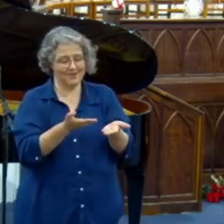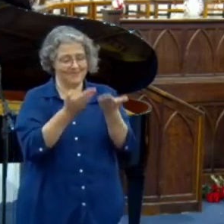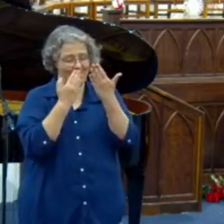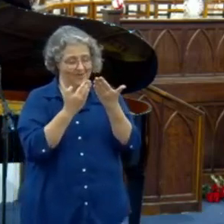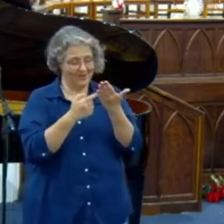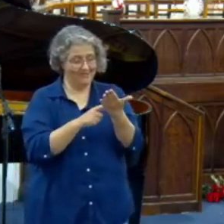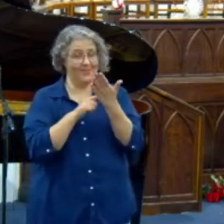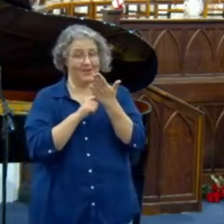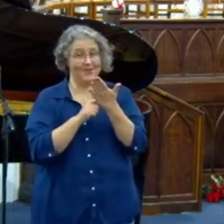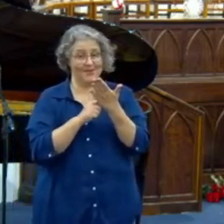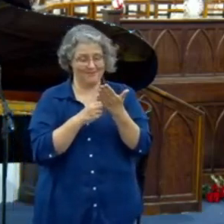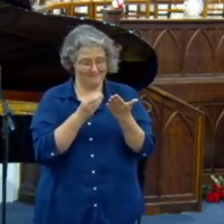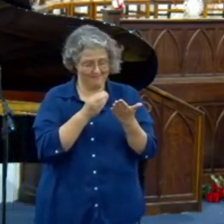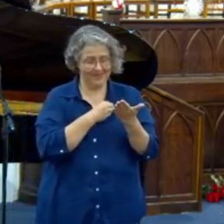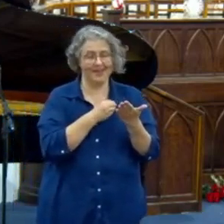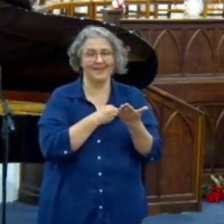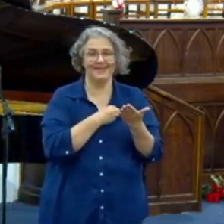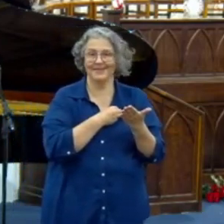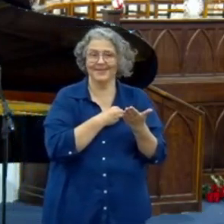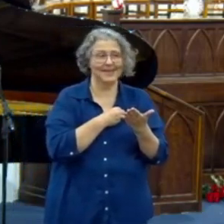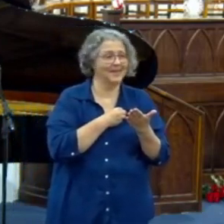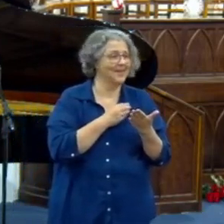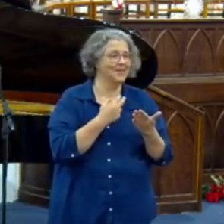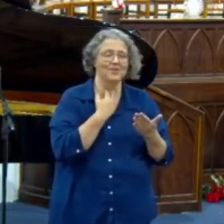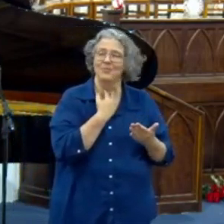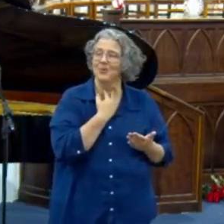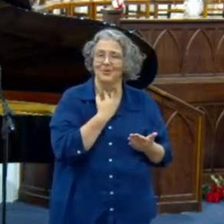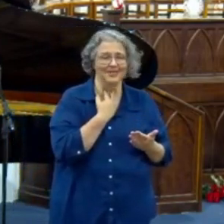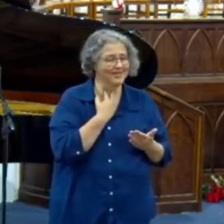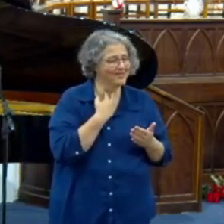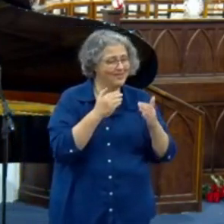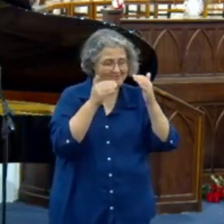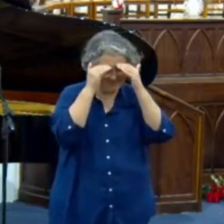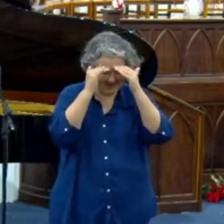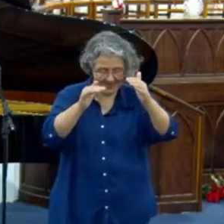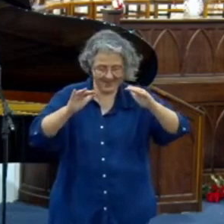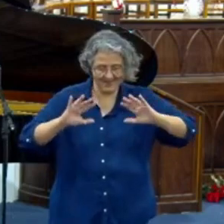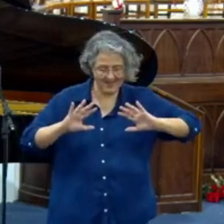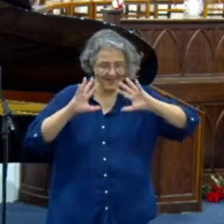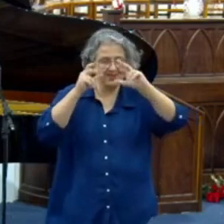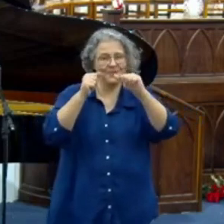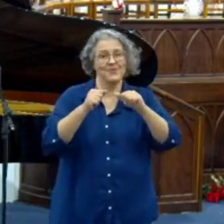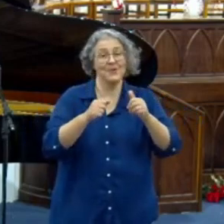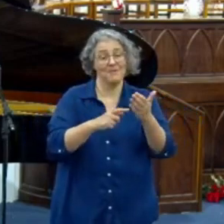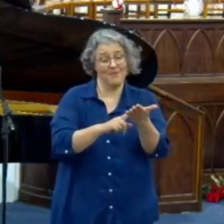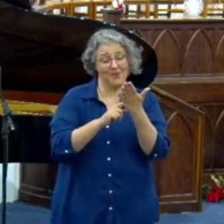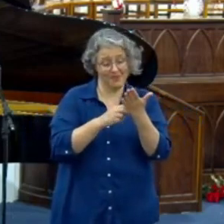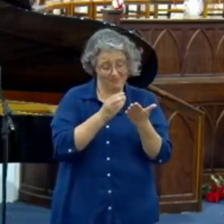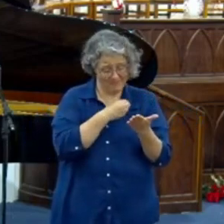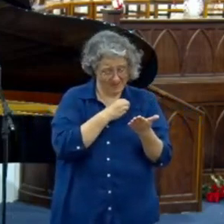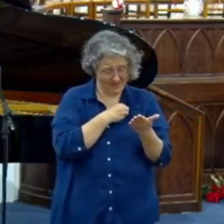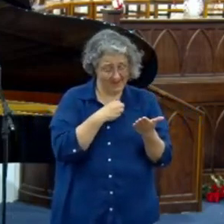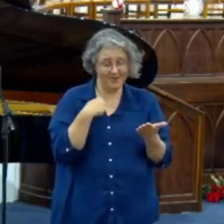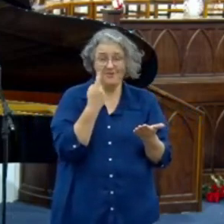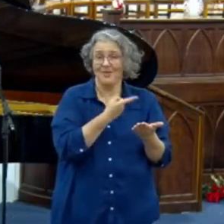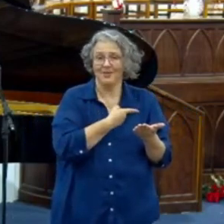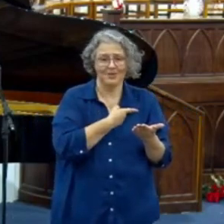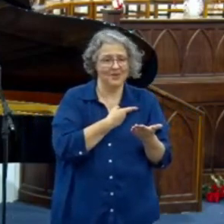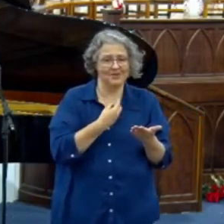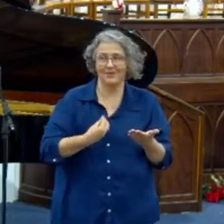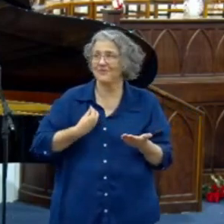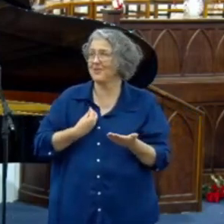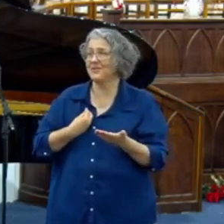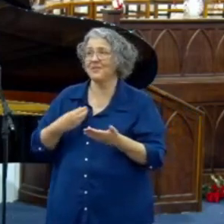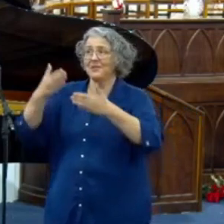temos capacidade de cumpri-la. A lei existe para revelar o nosso pecado. A lei existe para mostrar que nós não conseguimos